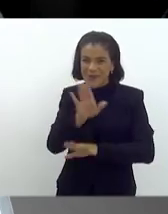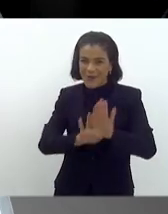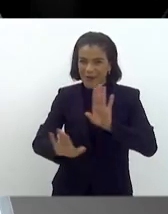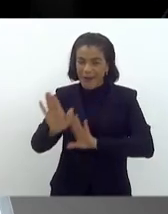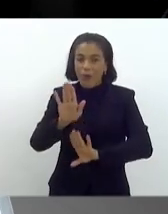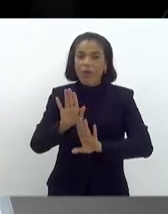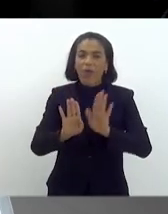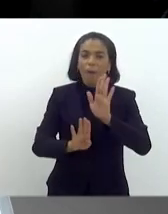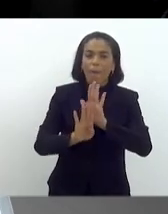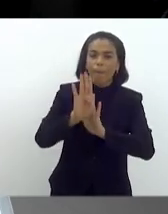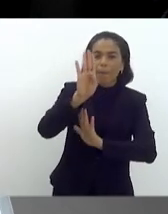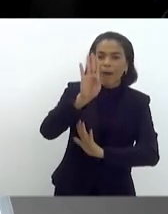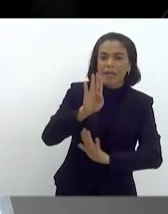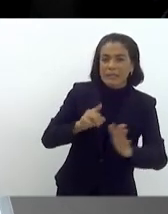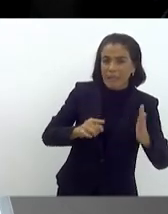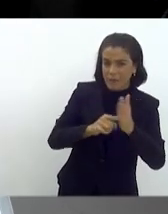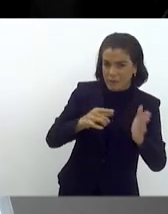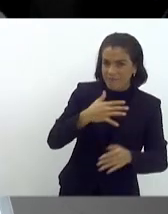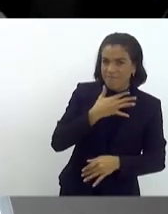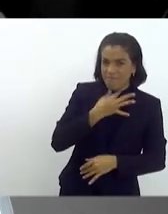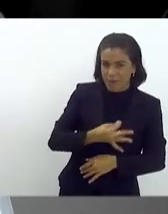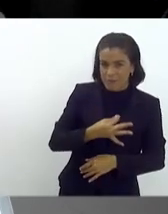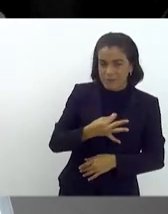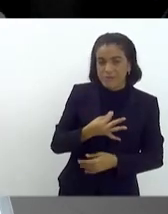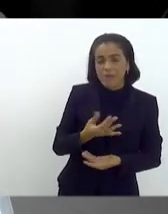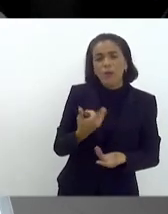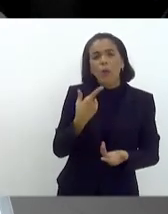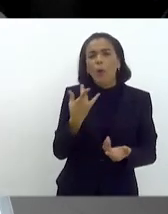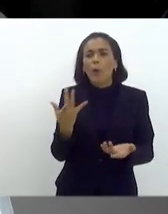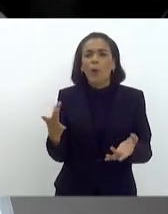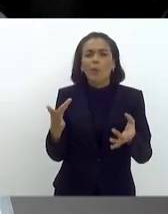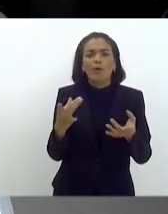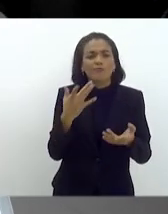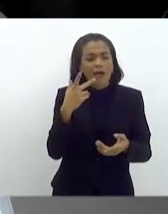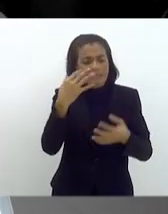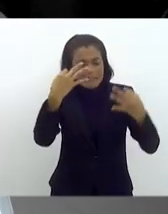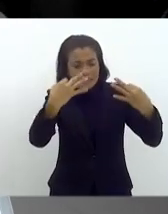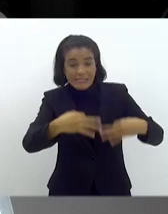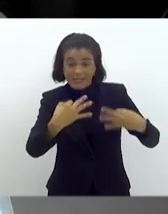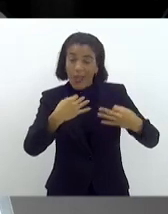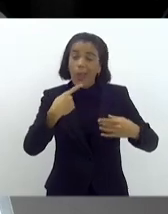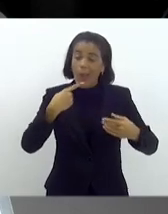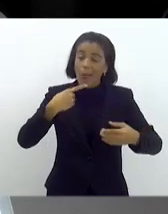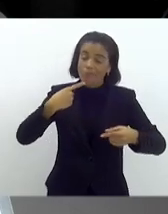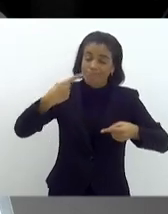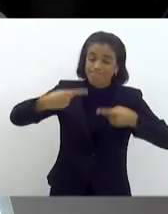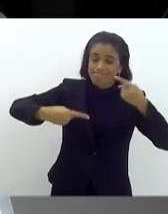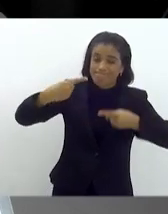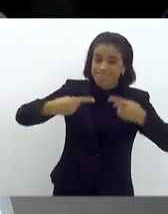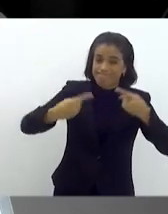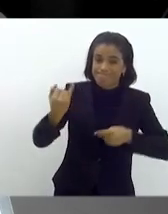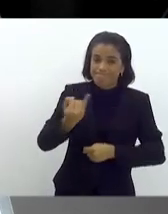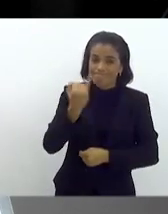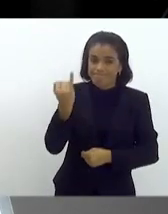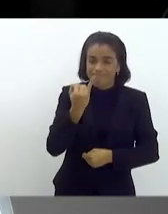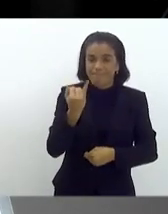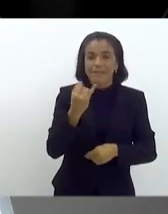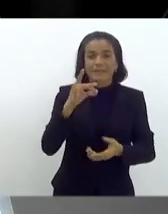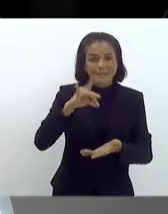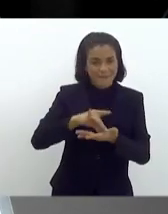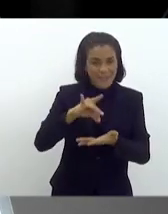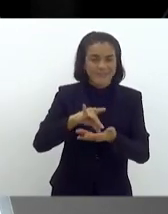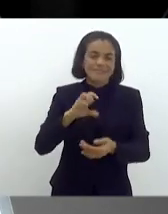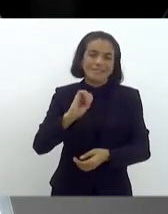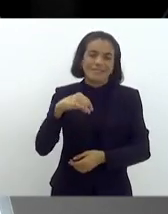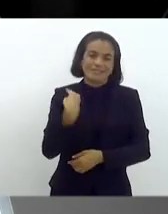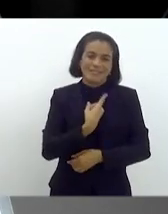o crescimento de denúncias falsas Então como a gente vai conjugar isso na prática realmente é um debate muito importante e de fato se a gente